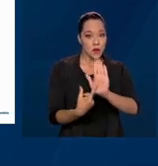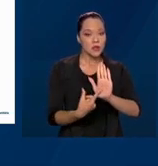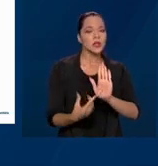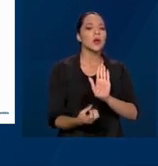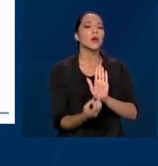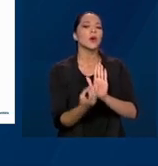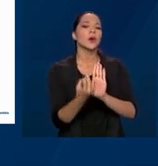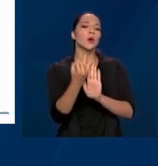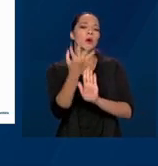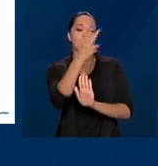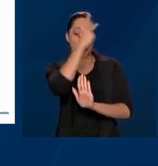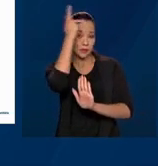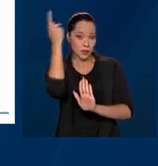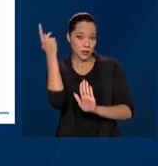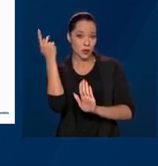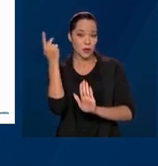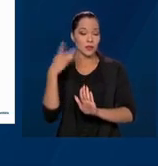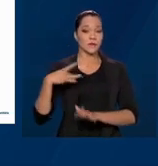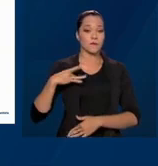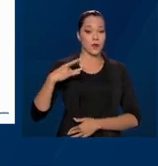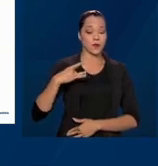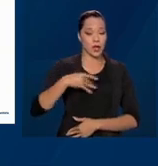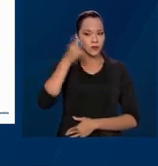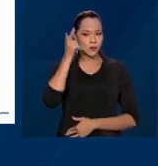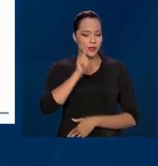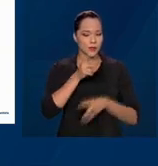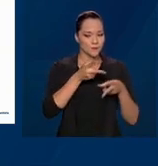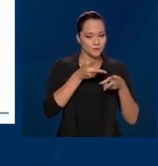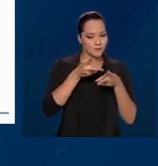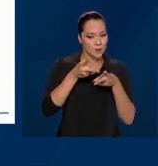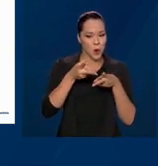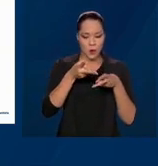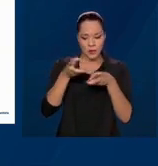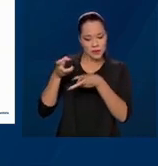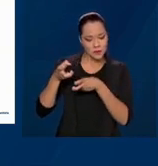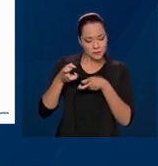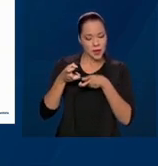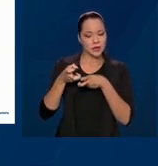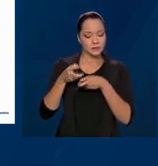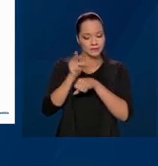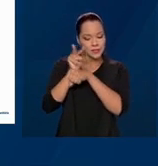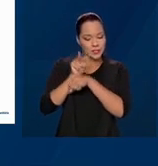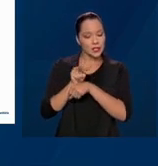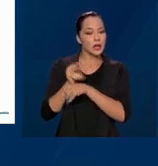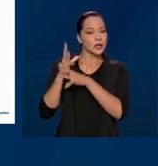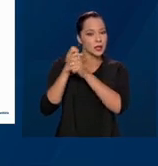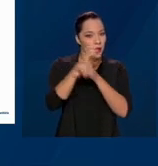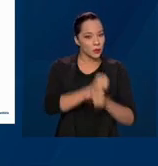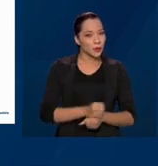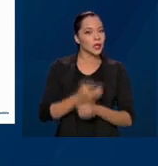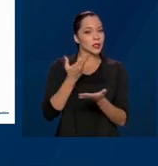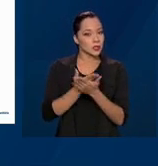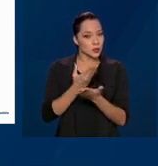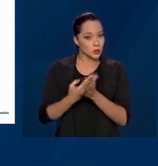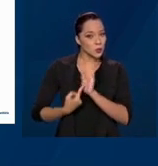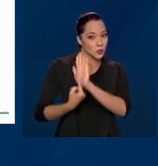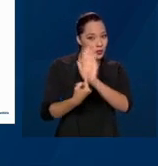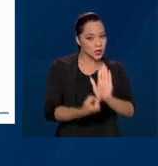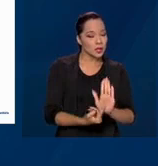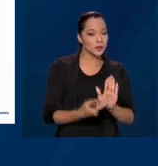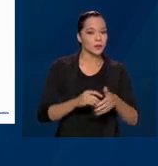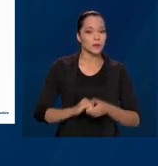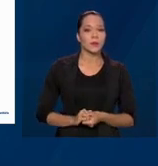quantos voluntários a gente conseguiu observar e calcular nesse estudo que foi apresentado para a gente e de que